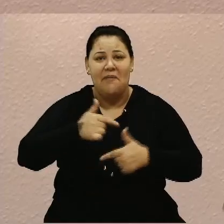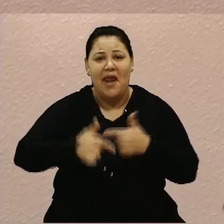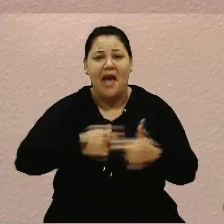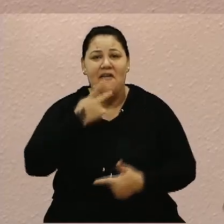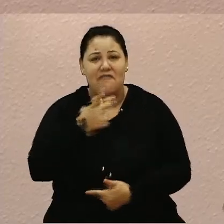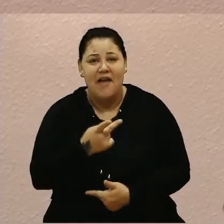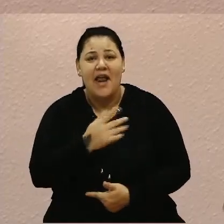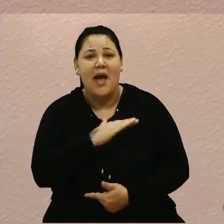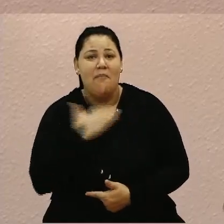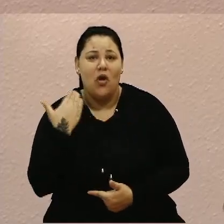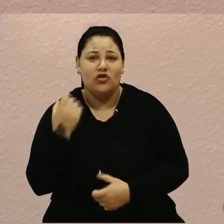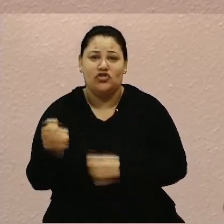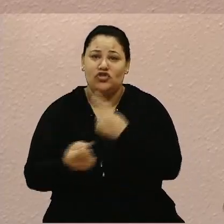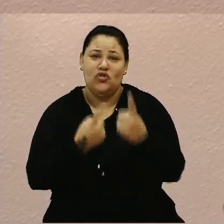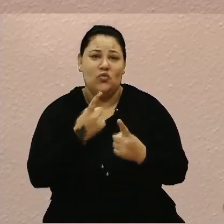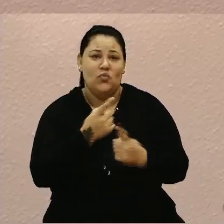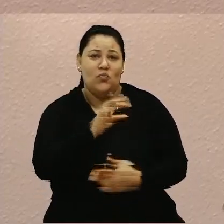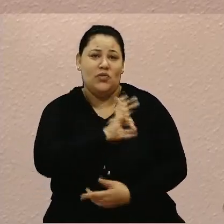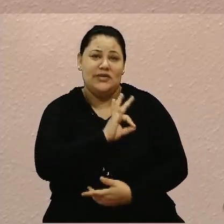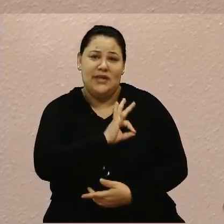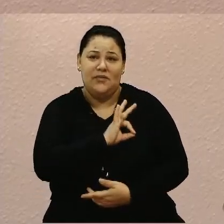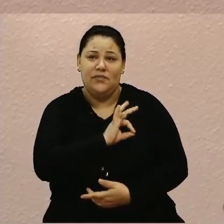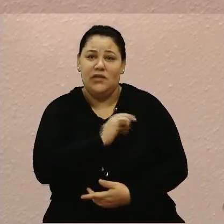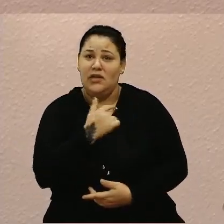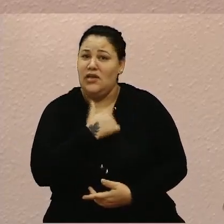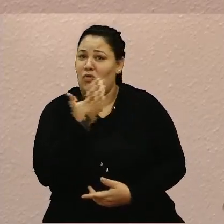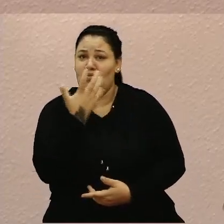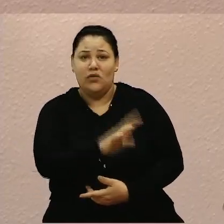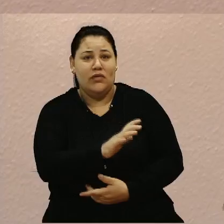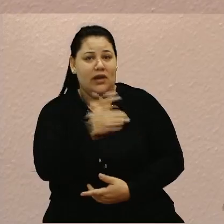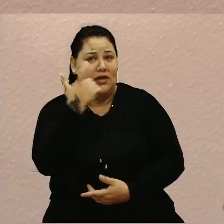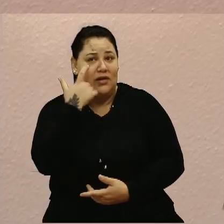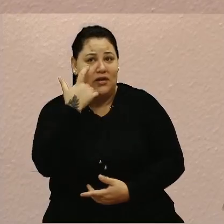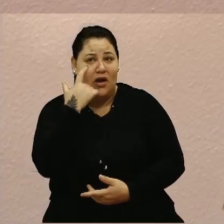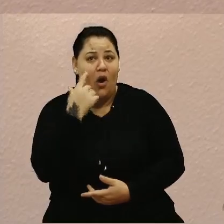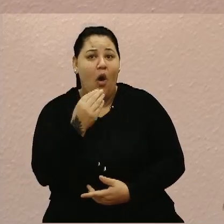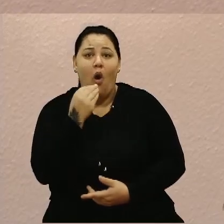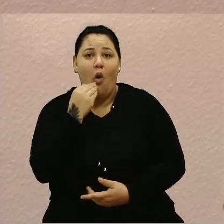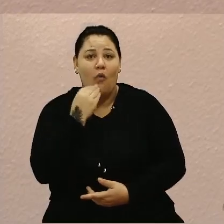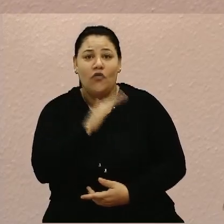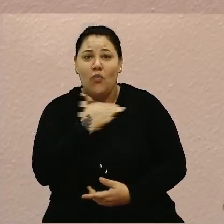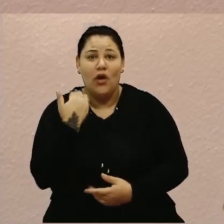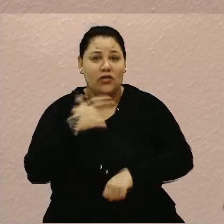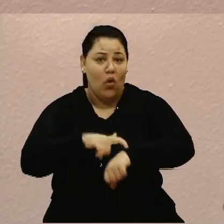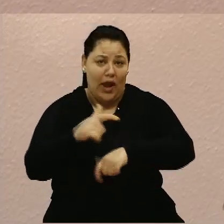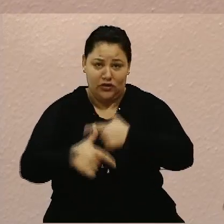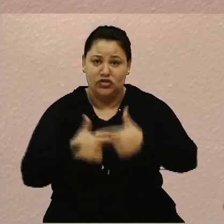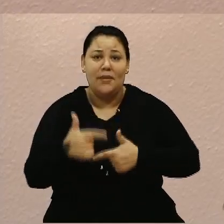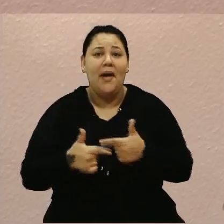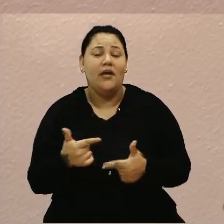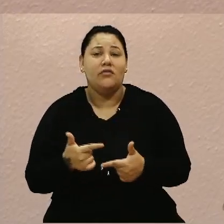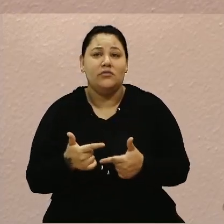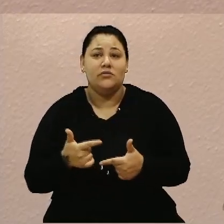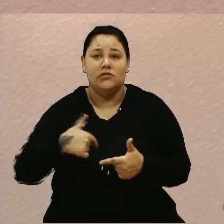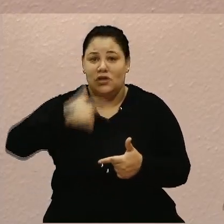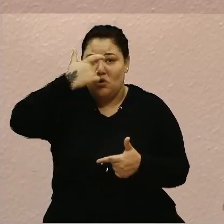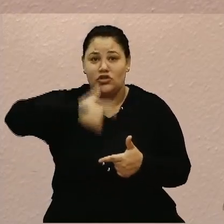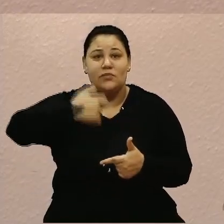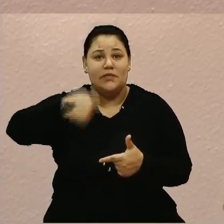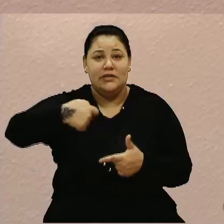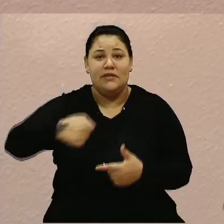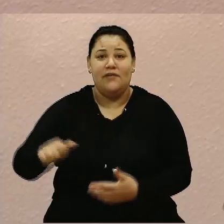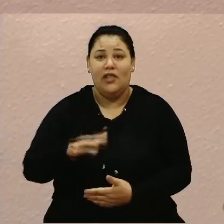de policiais, e eu particularmente não quero ver nenhum policial, obviamente, morrendo no seu trabalho. Né? Acho que precisam ser